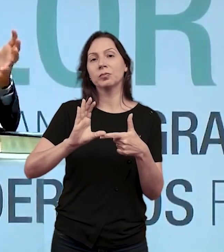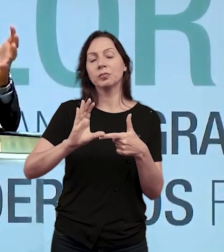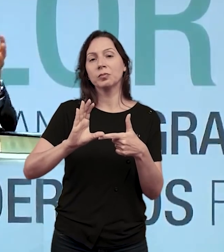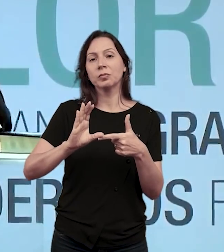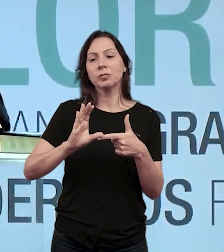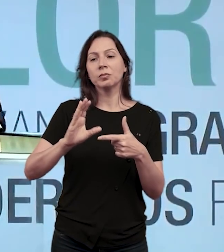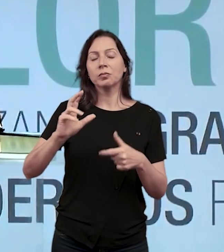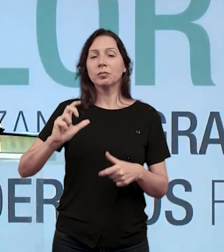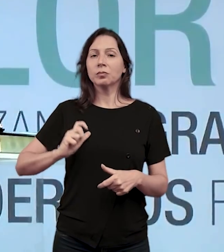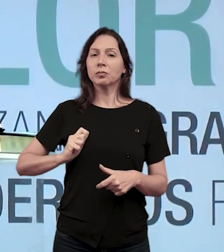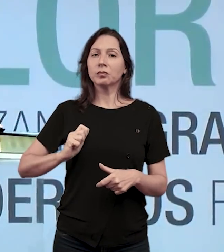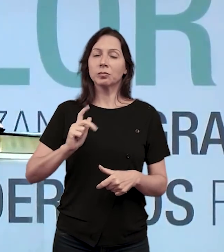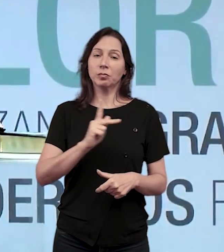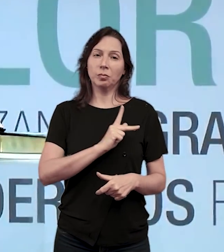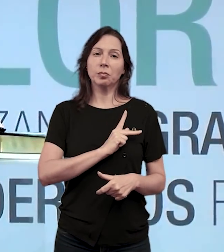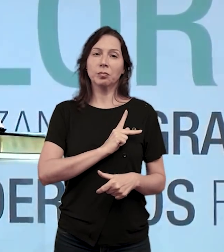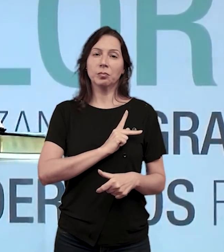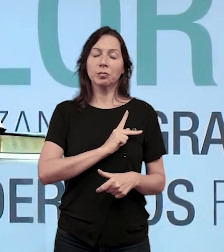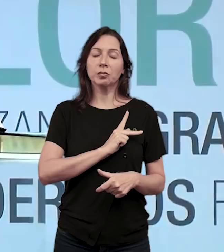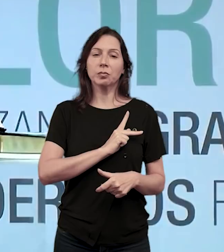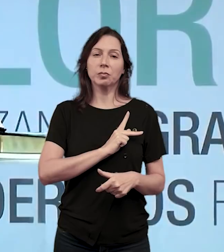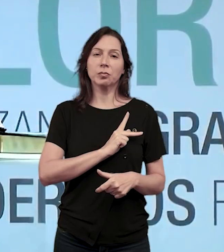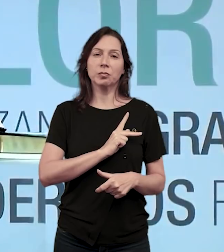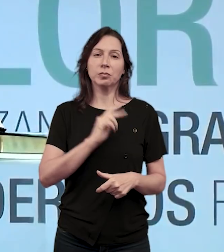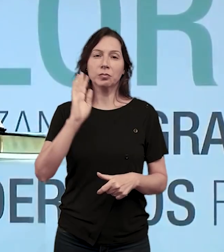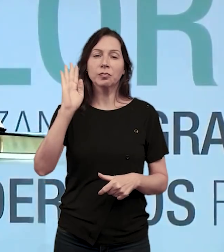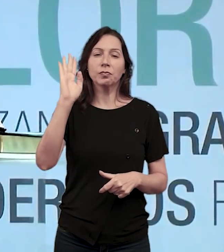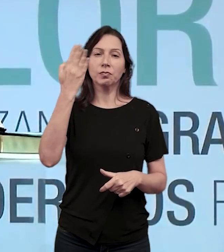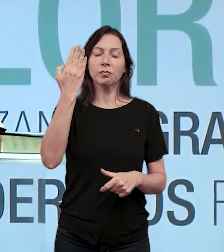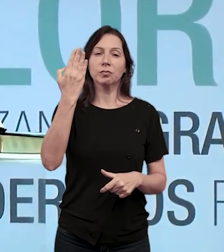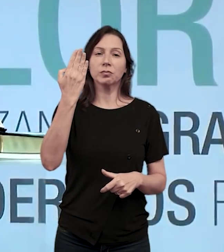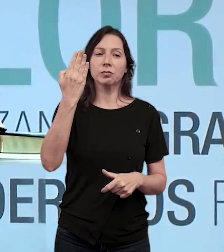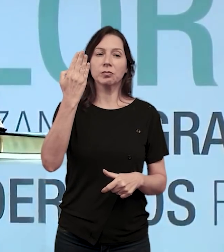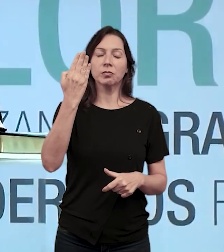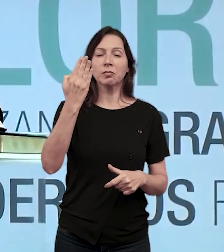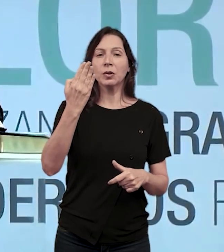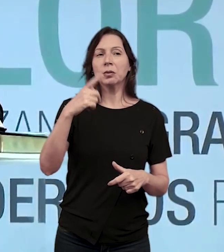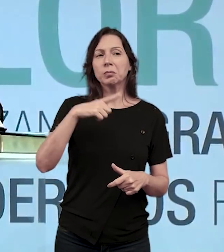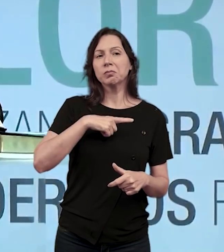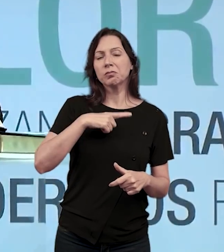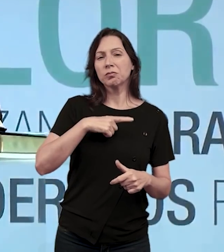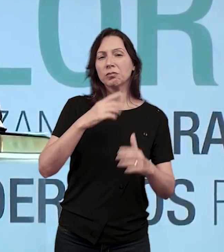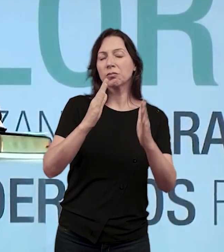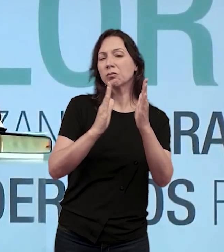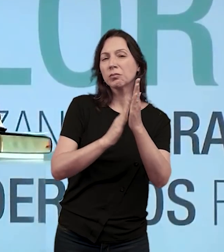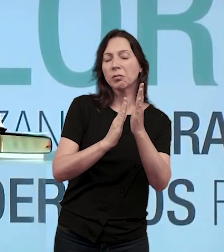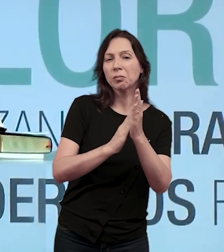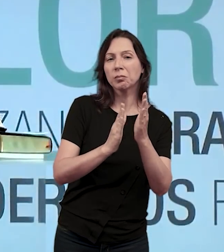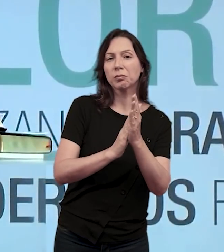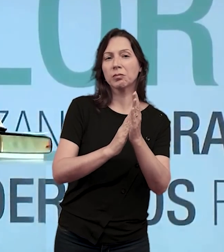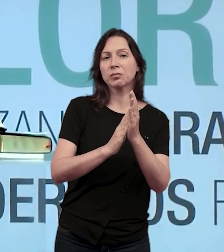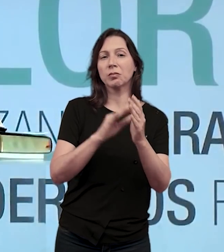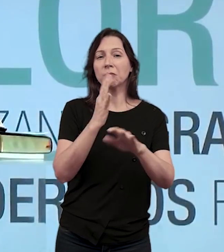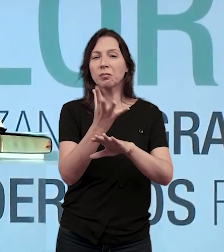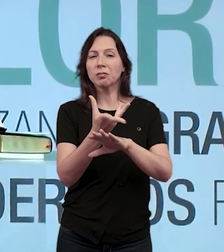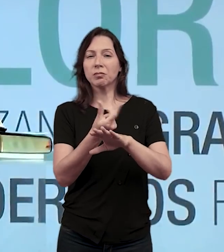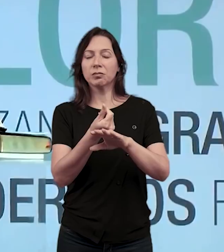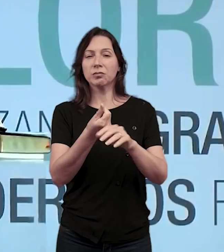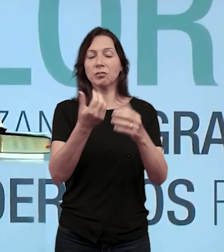recebendo muita aceitação na igreja de Corinto, e questionando o apostolado de